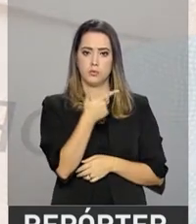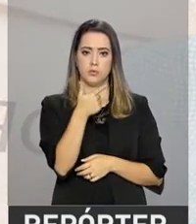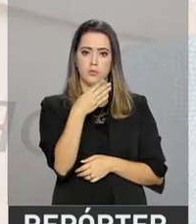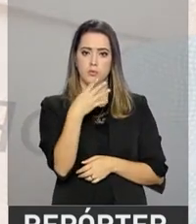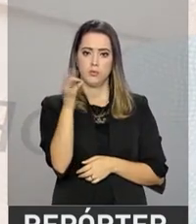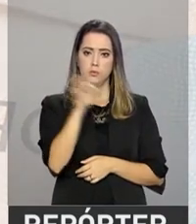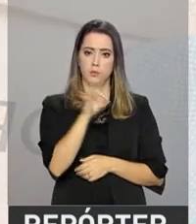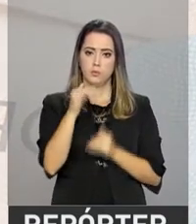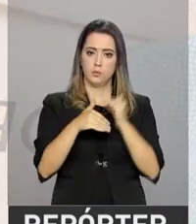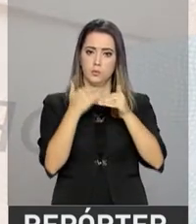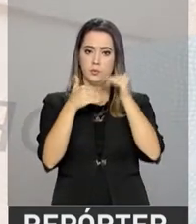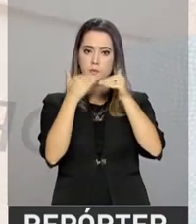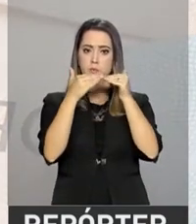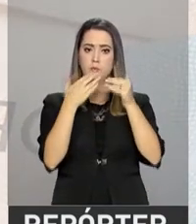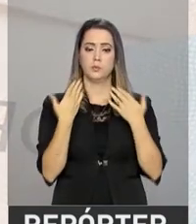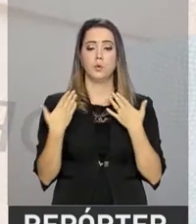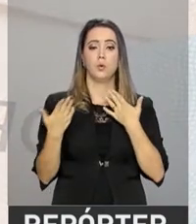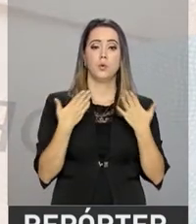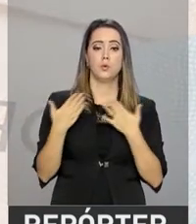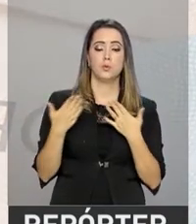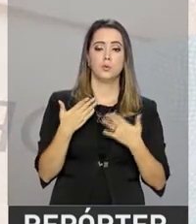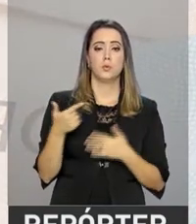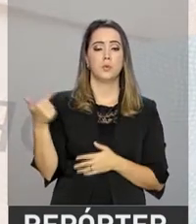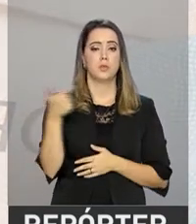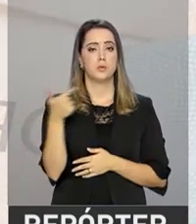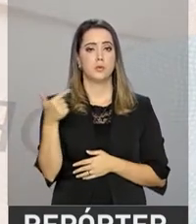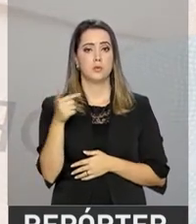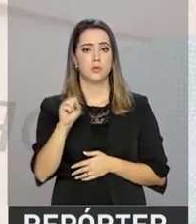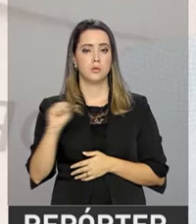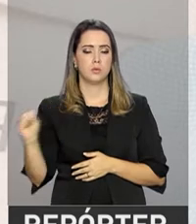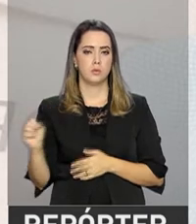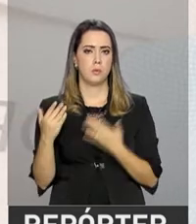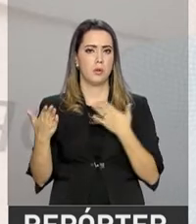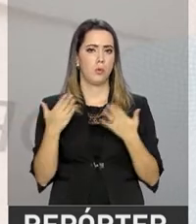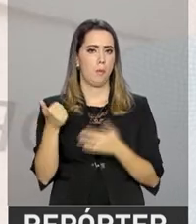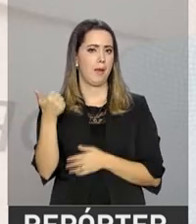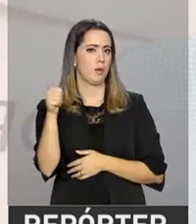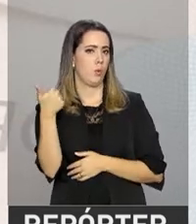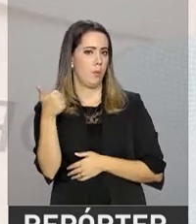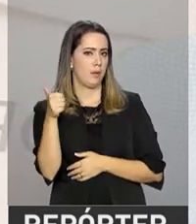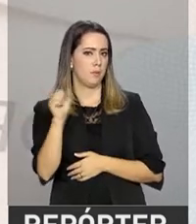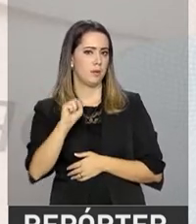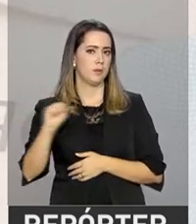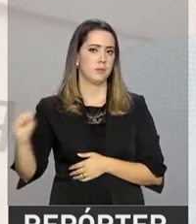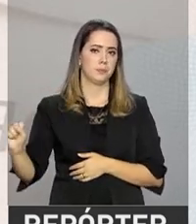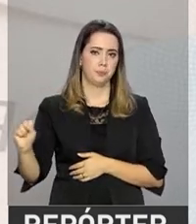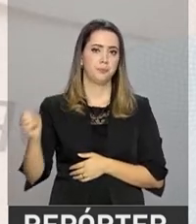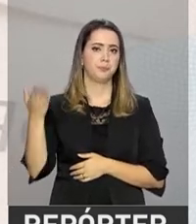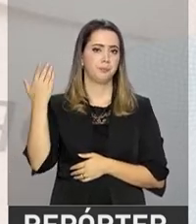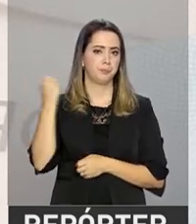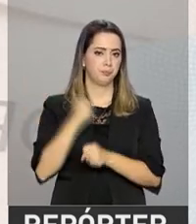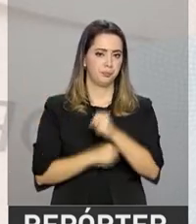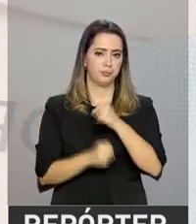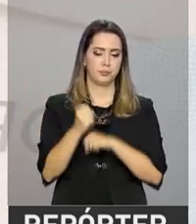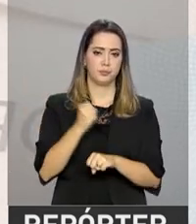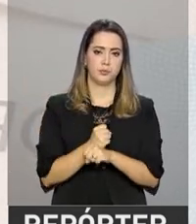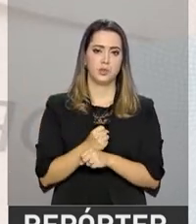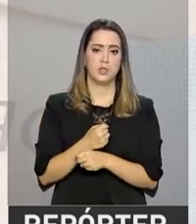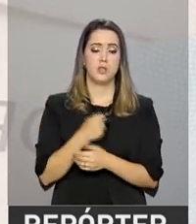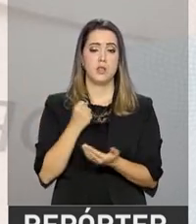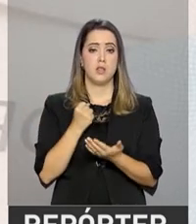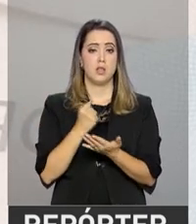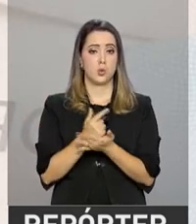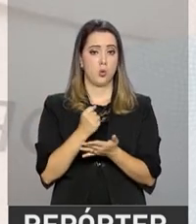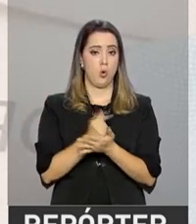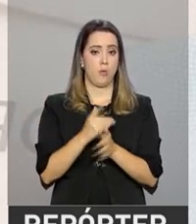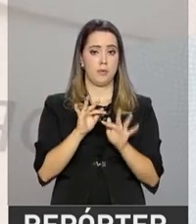24% na comparação do segundo semestre em relação ao primeiro semestre do ano passado e o consumo das famílias de